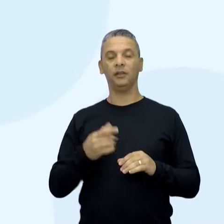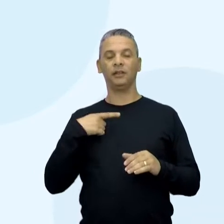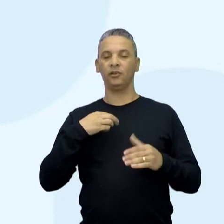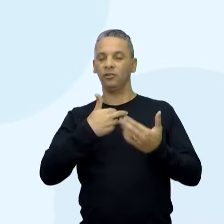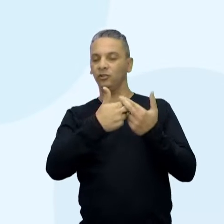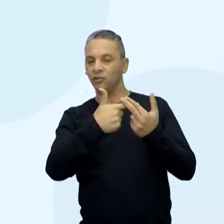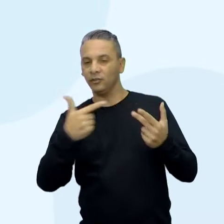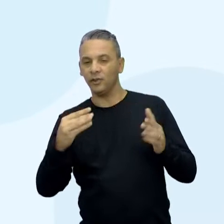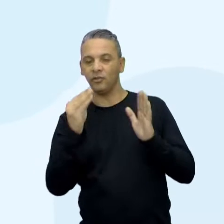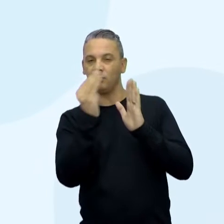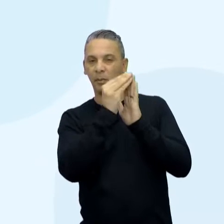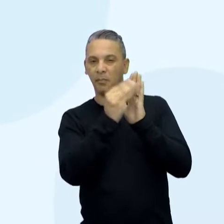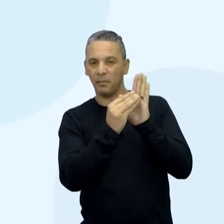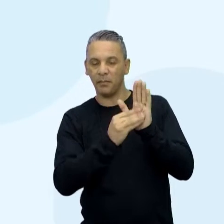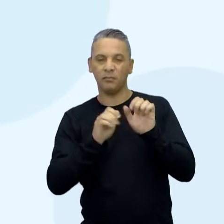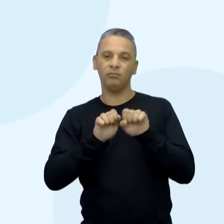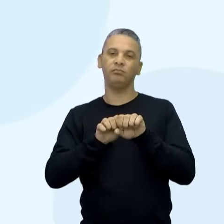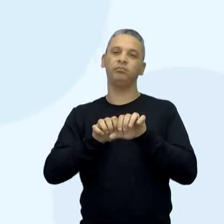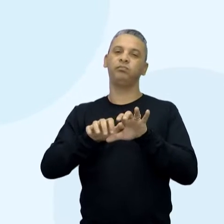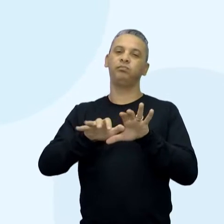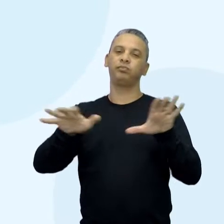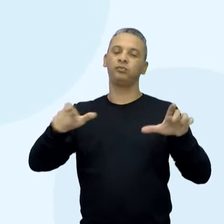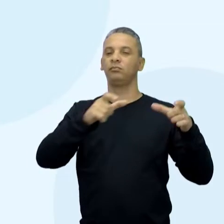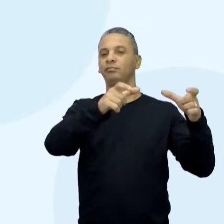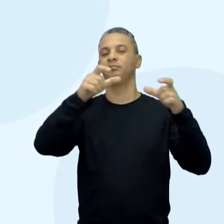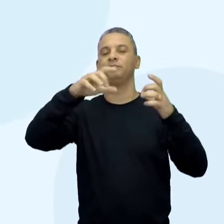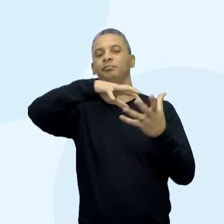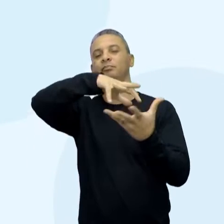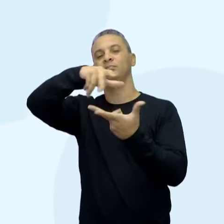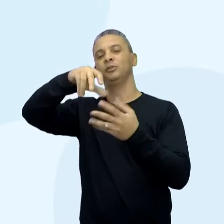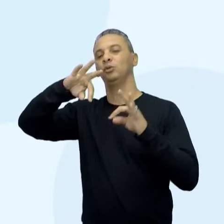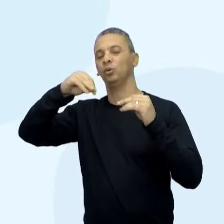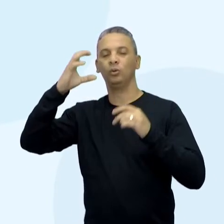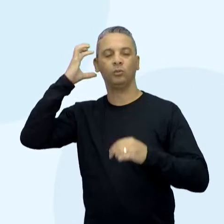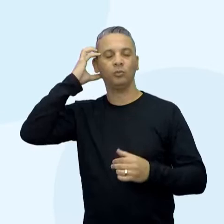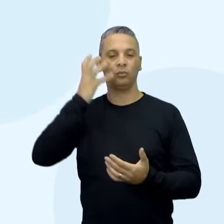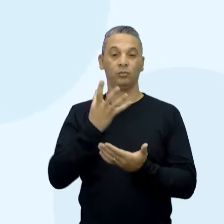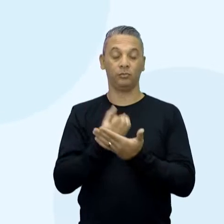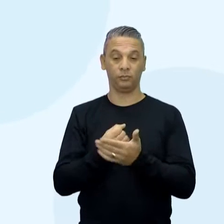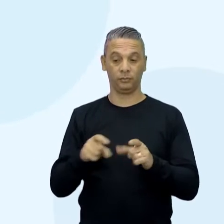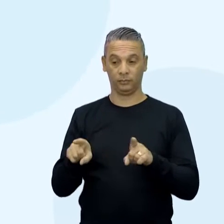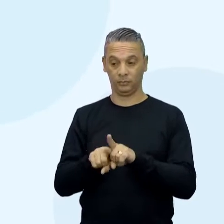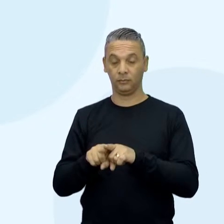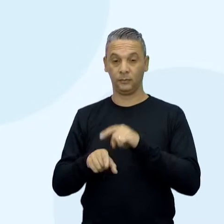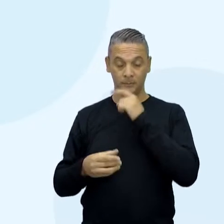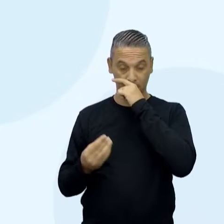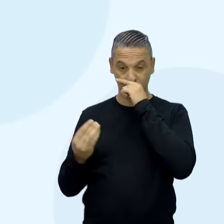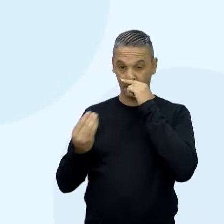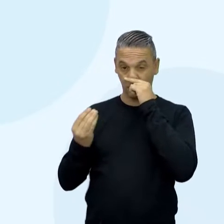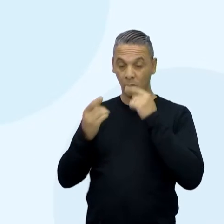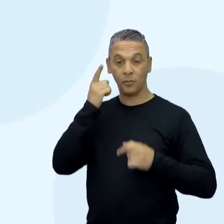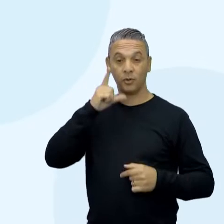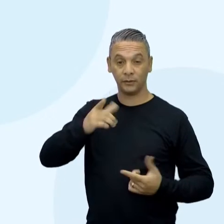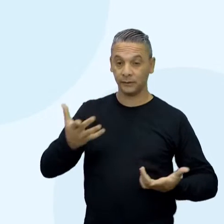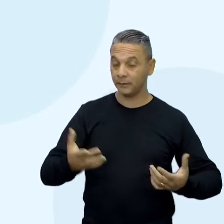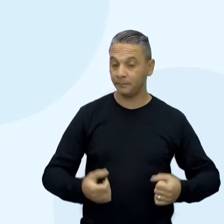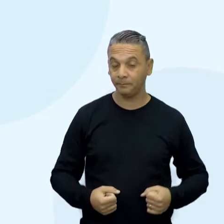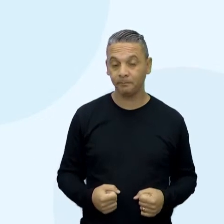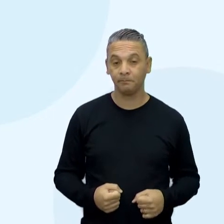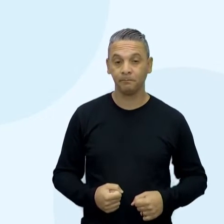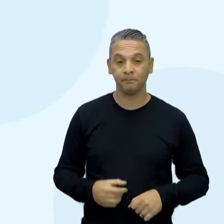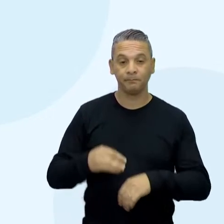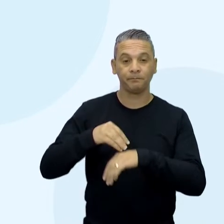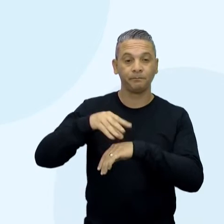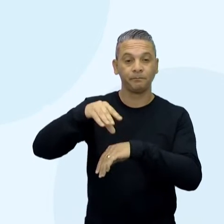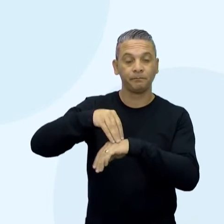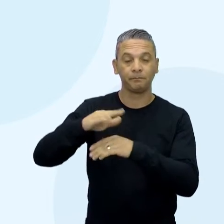arquivos em servidores espalhados por todo o mundo. E como é que você faz um podcast? Vamos lá, né? Eu passei